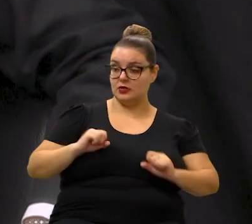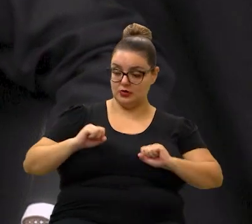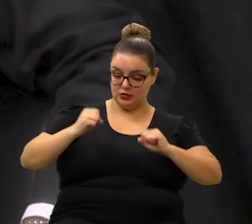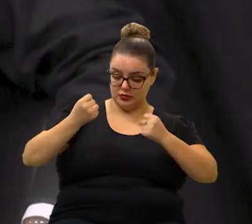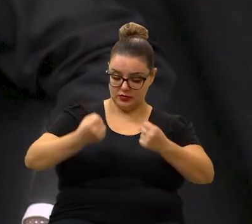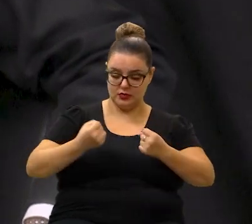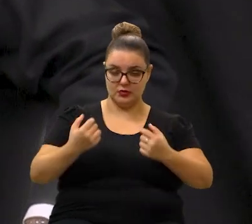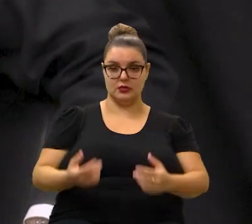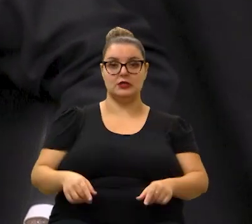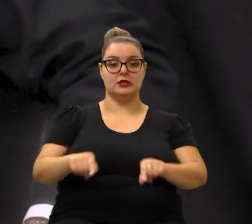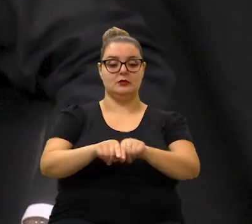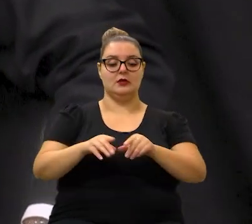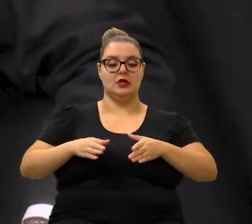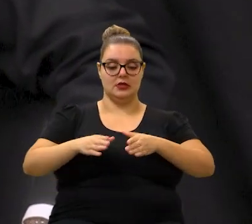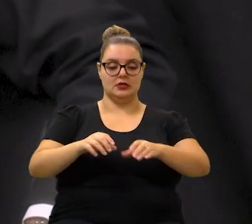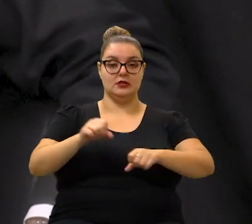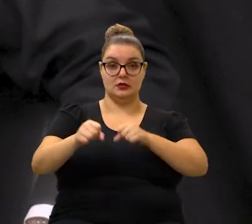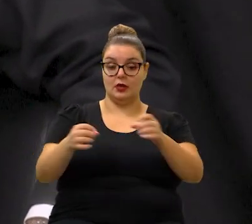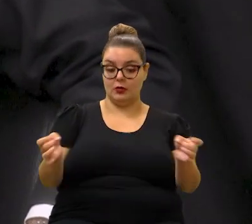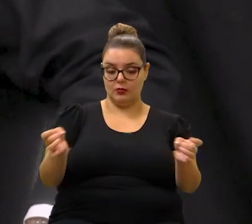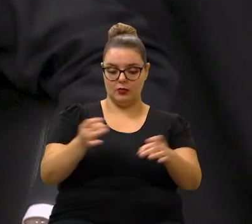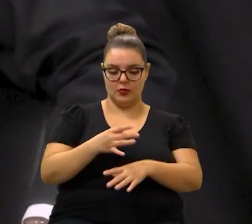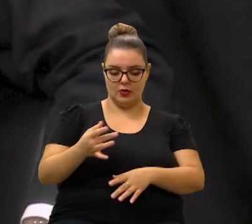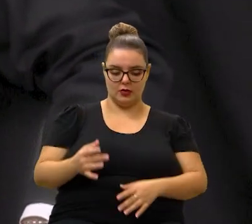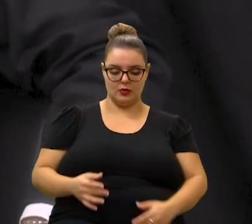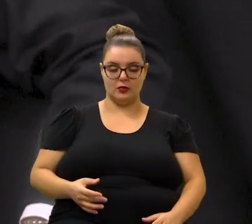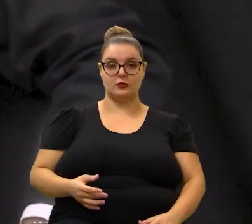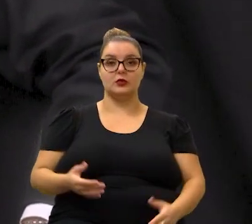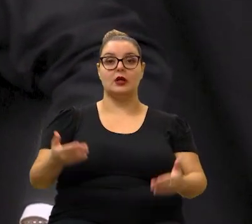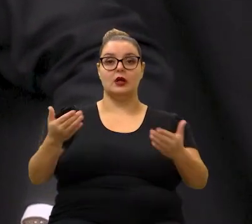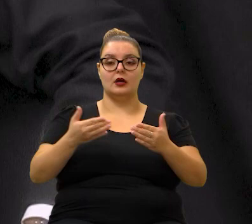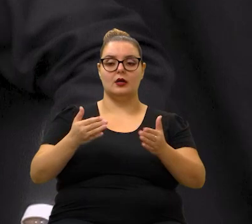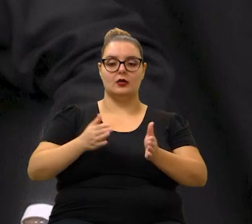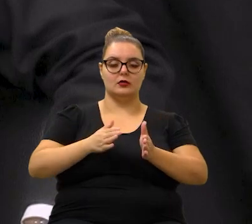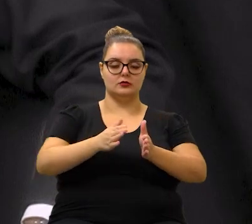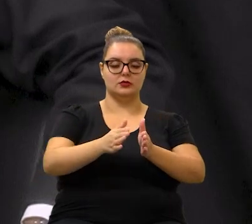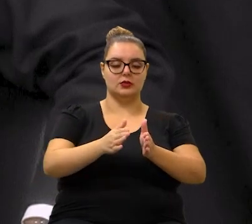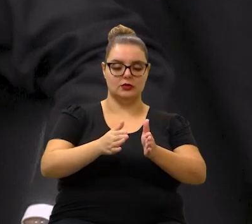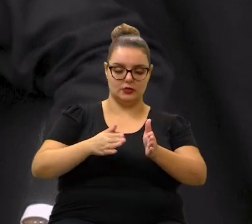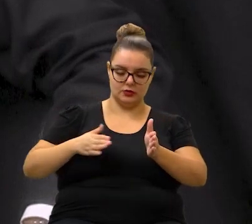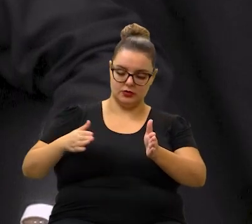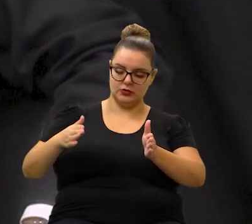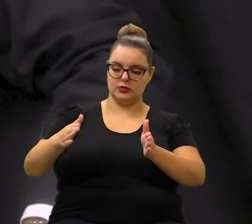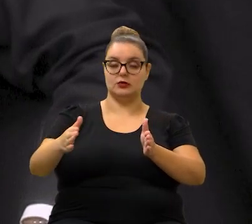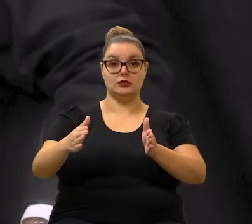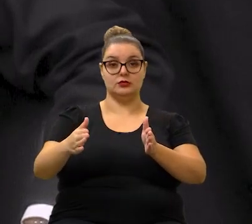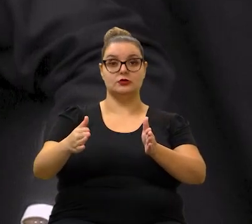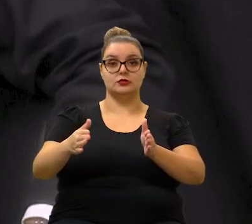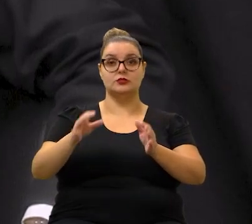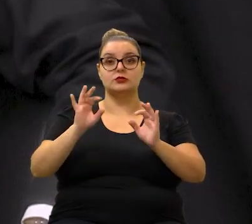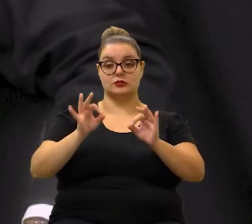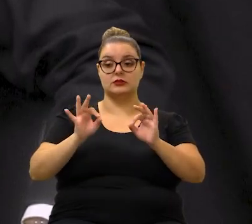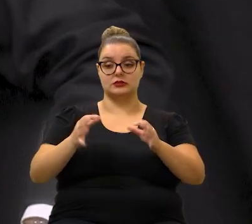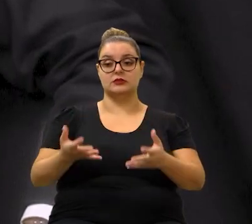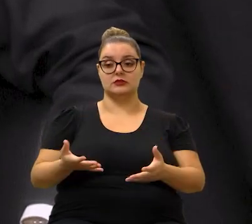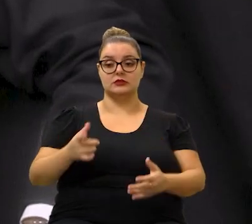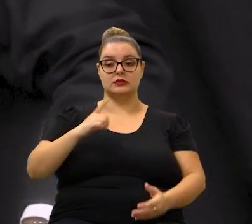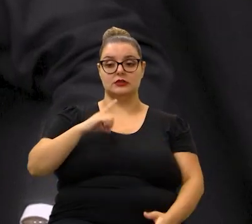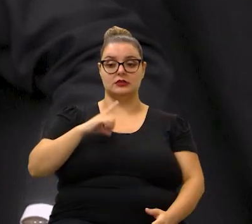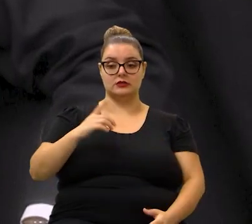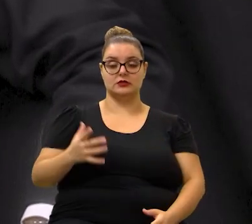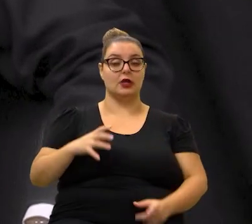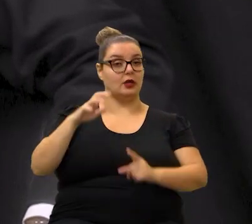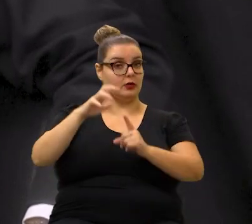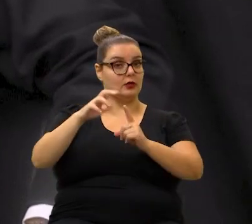lutando além da ciclovia que já está pronta praticamente agora é a duplicação desta avenida que com certeza terá